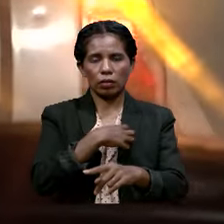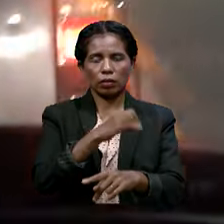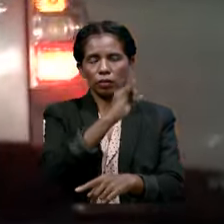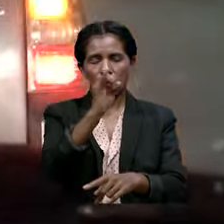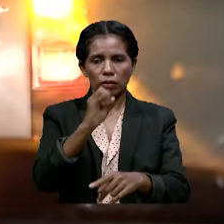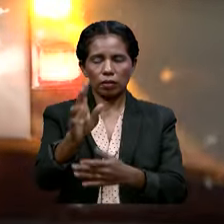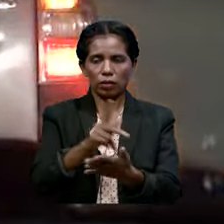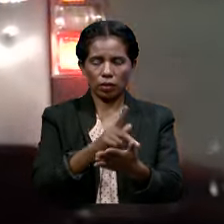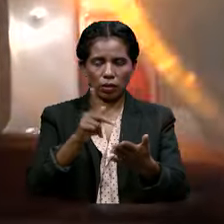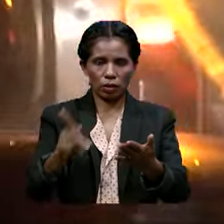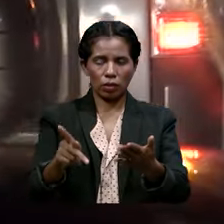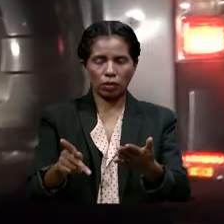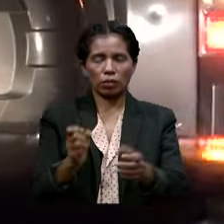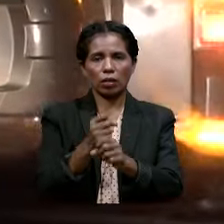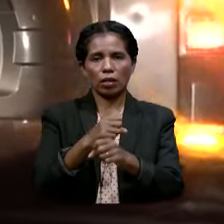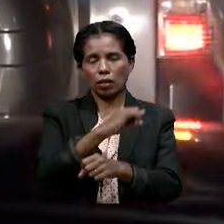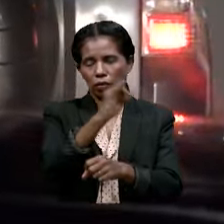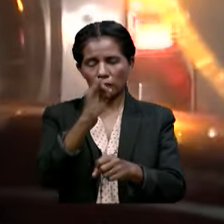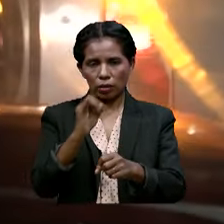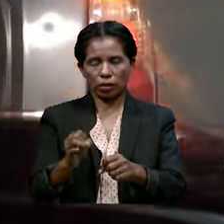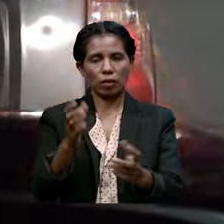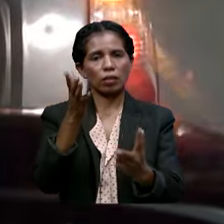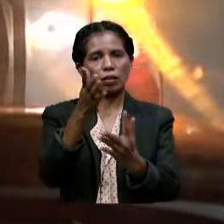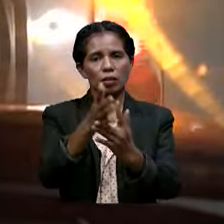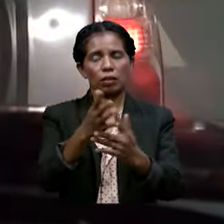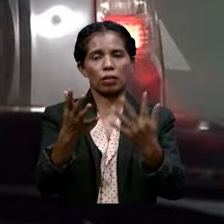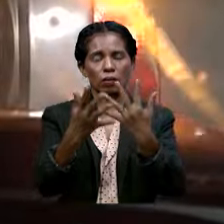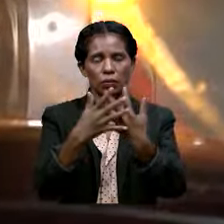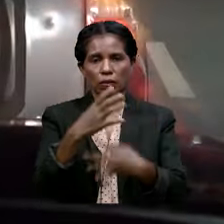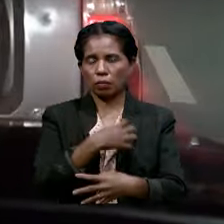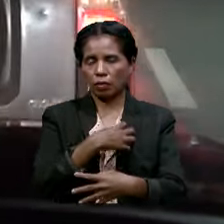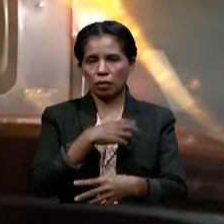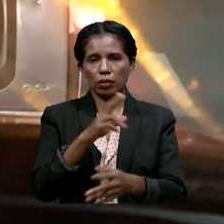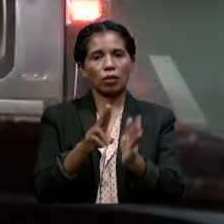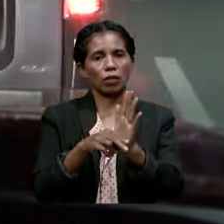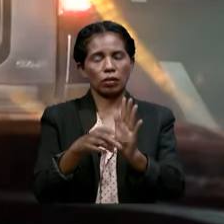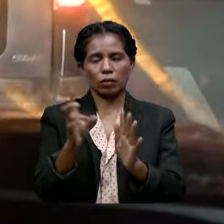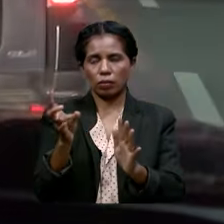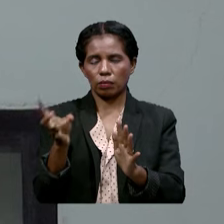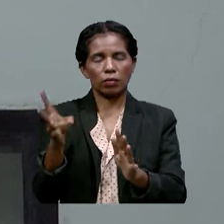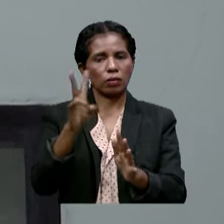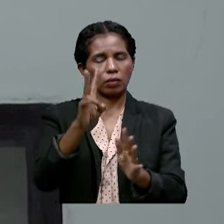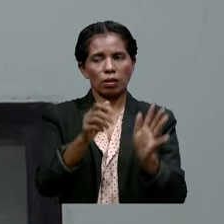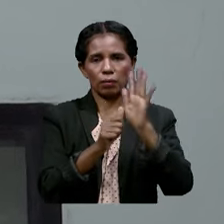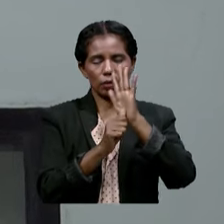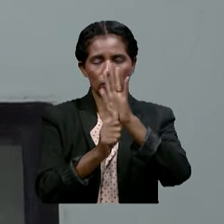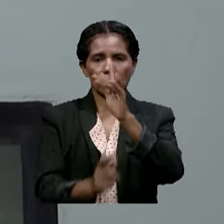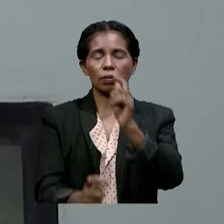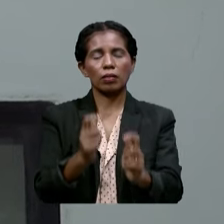Investigação Criminal, onde halo identificação no detém e a cela durante horas Rito Loresen Rua, Macfuen apresenta para o